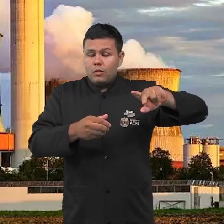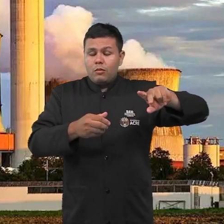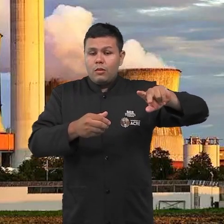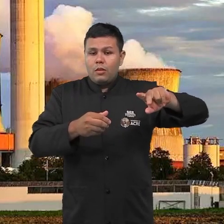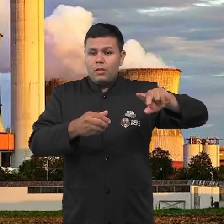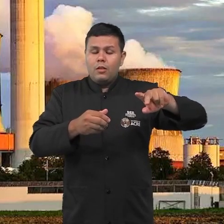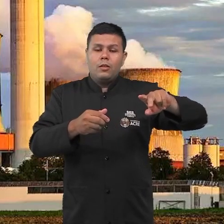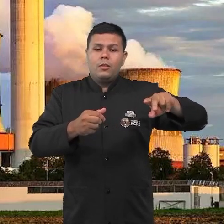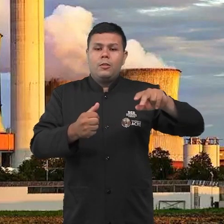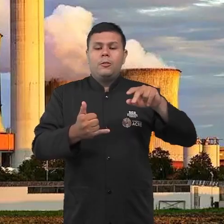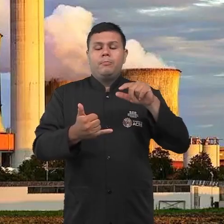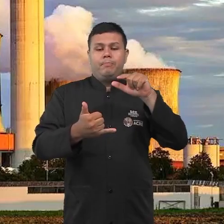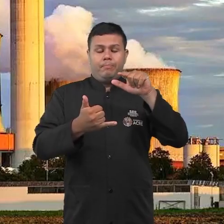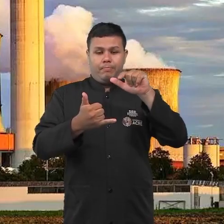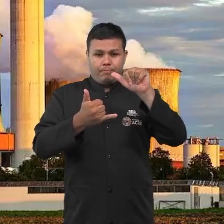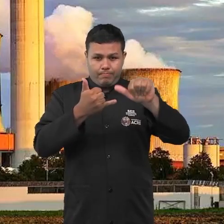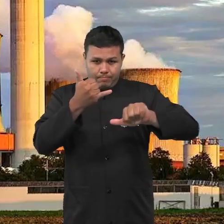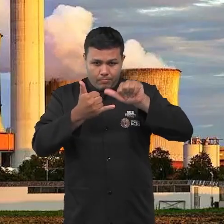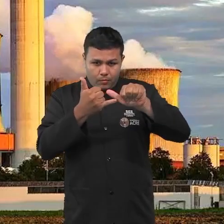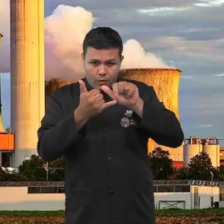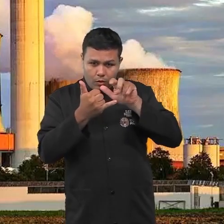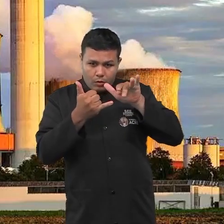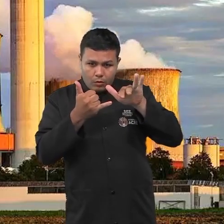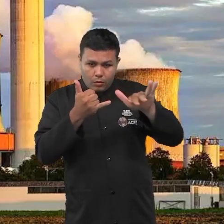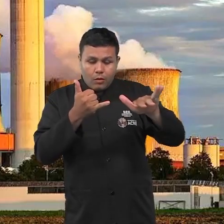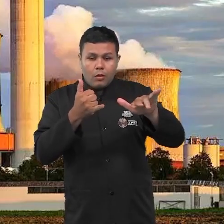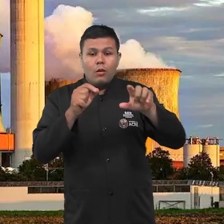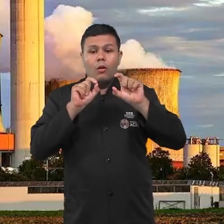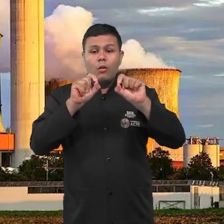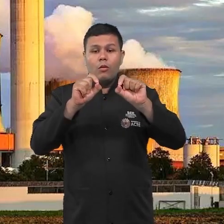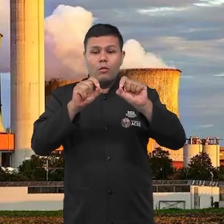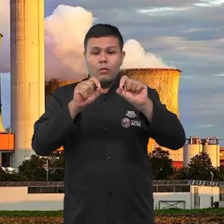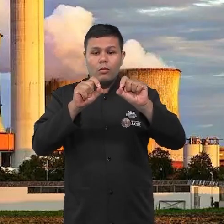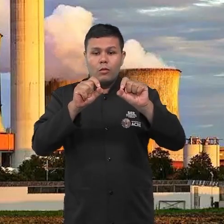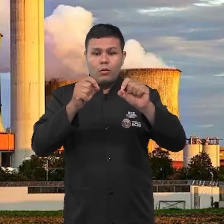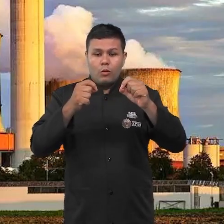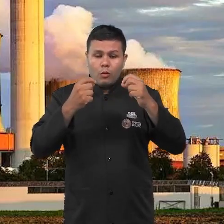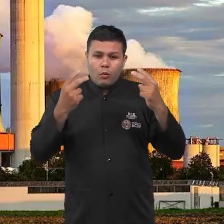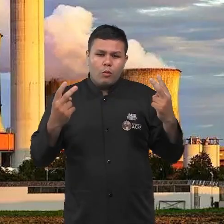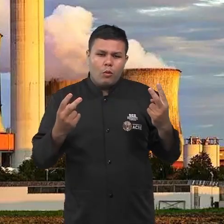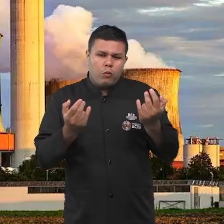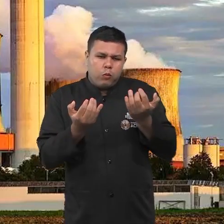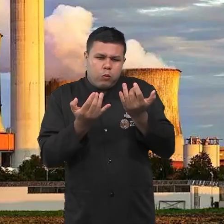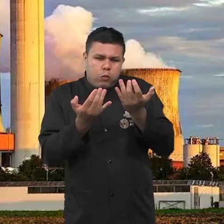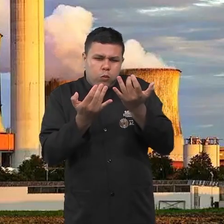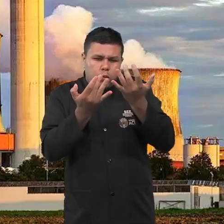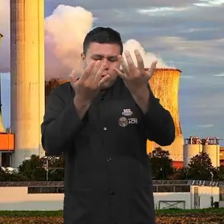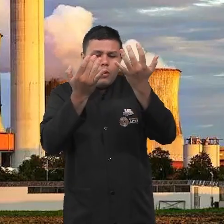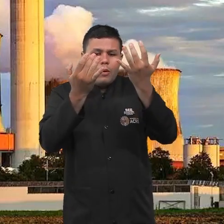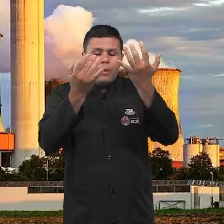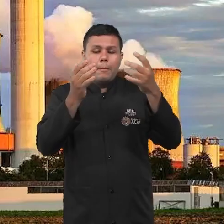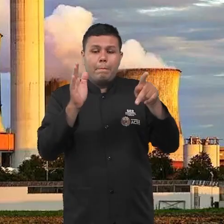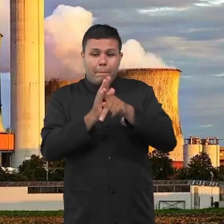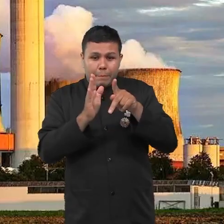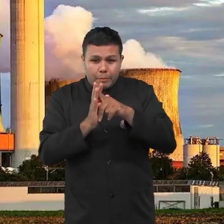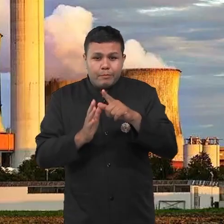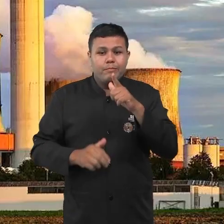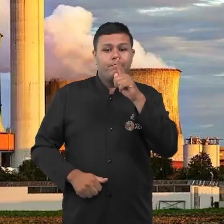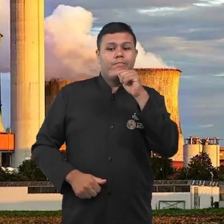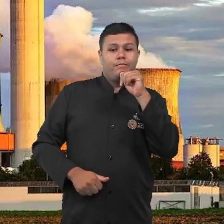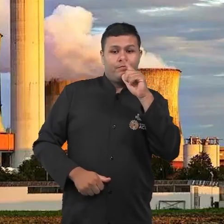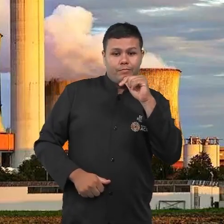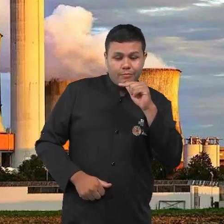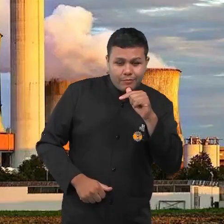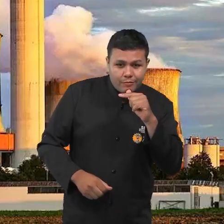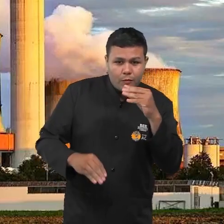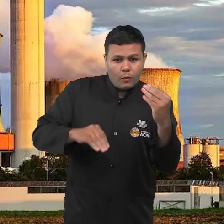apenas vapor de água que foi aquecido através de uma reação nuclear, que na aula de hoje nós vamos entender qual é a